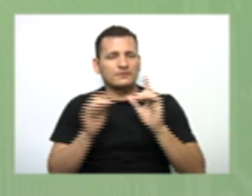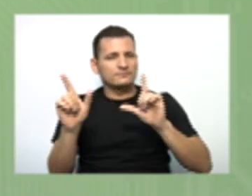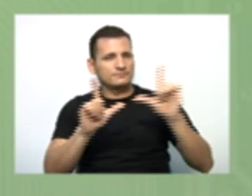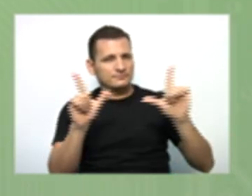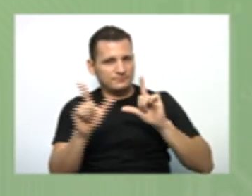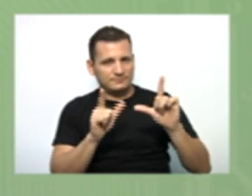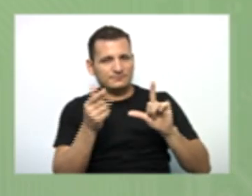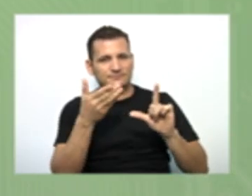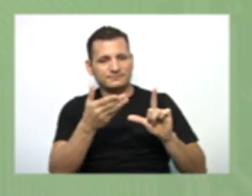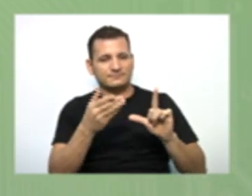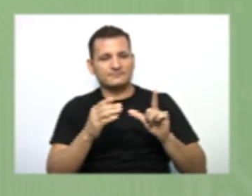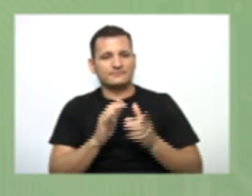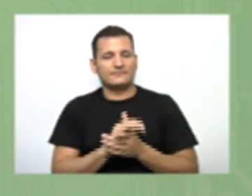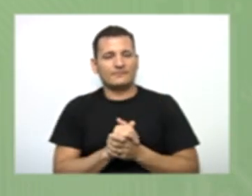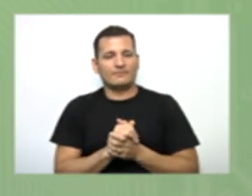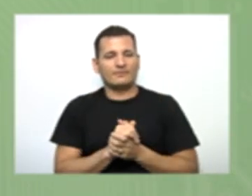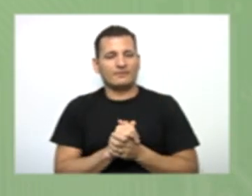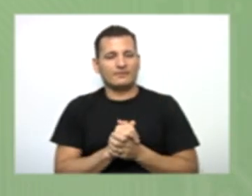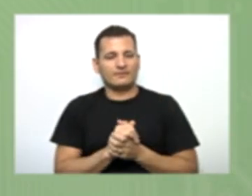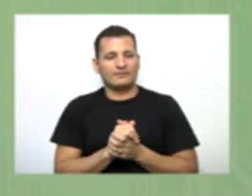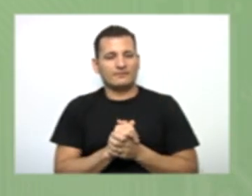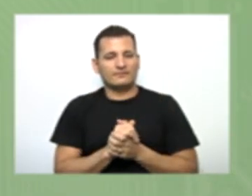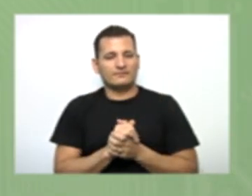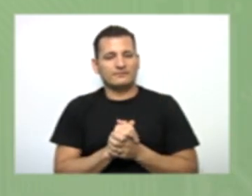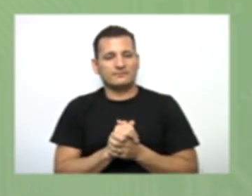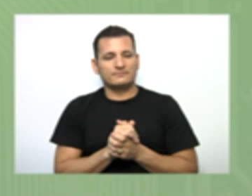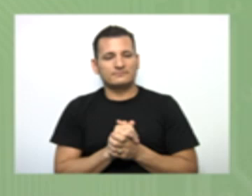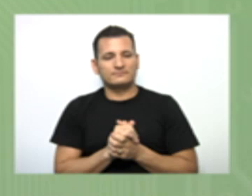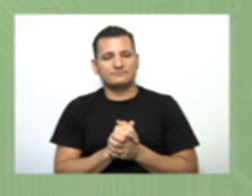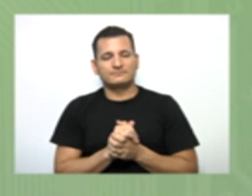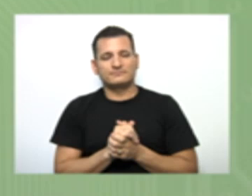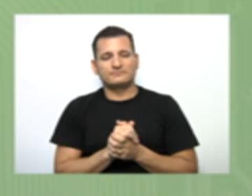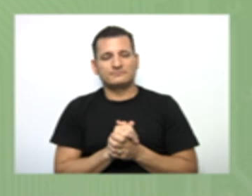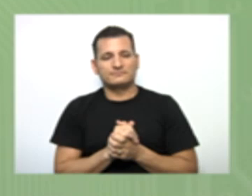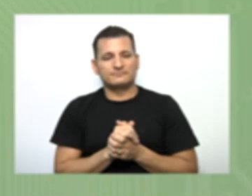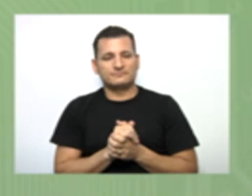slides, nós temos... Deixa eu colocar minha caneta.